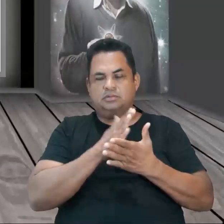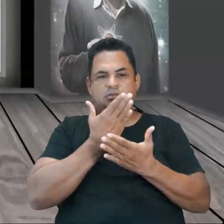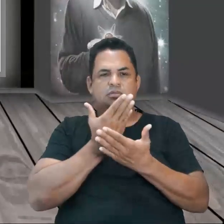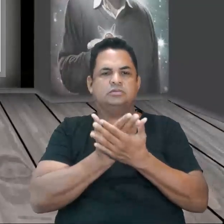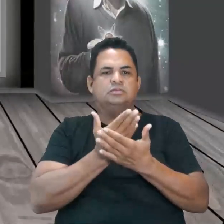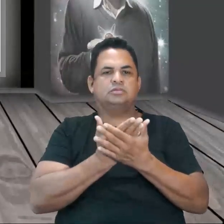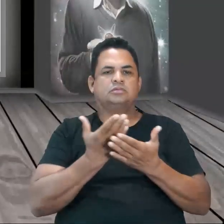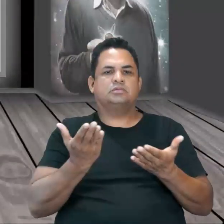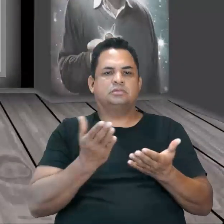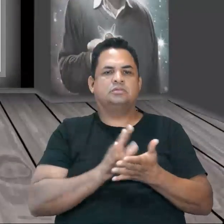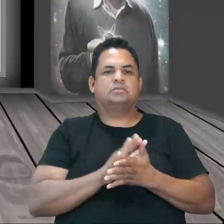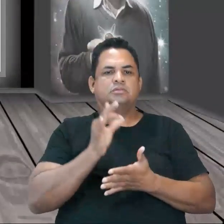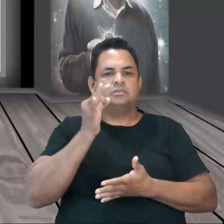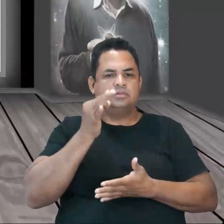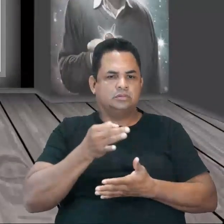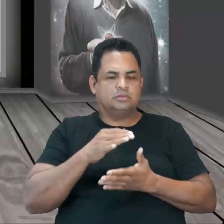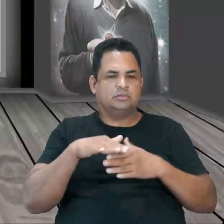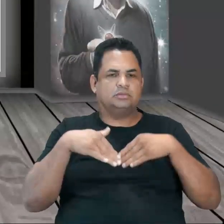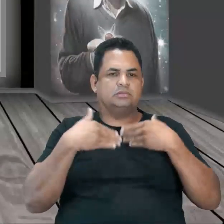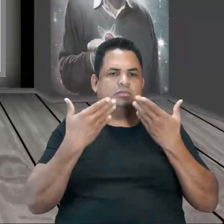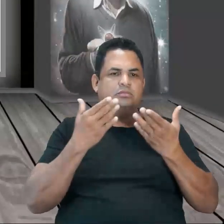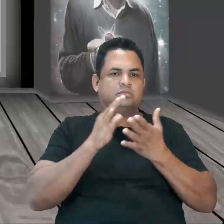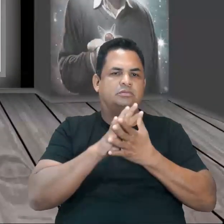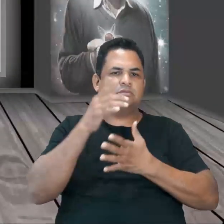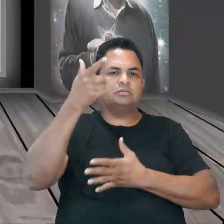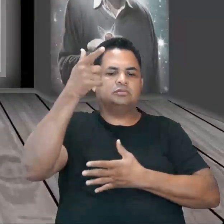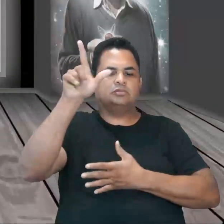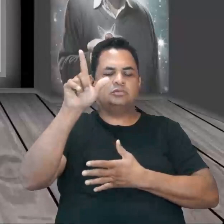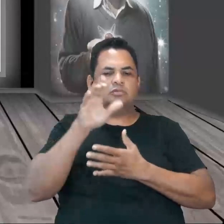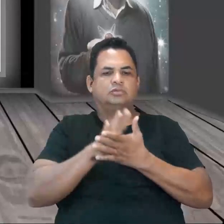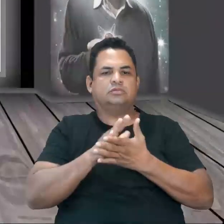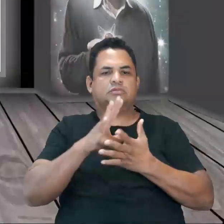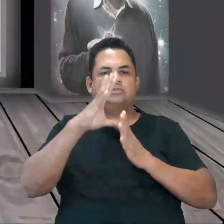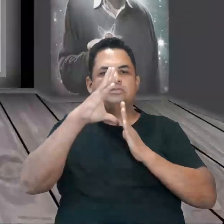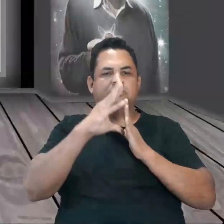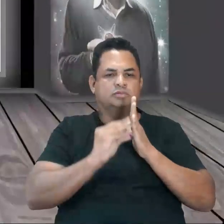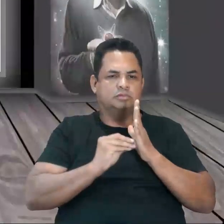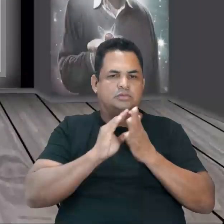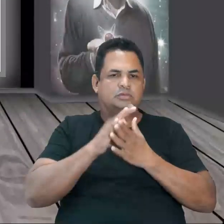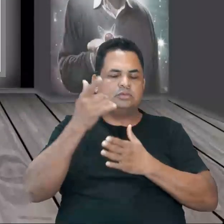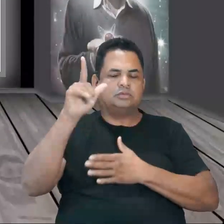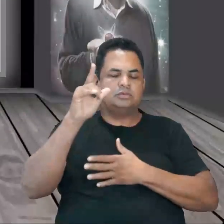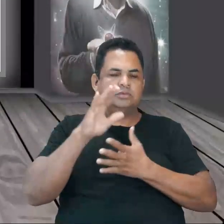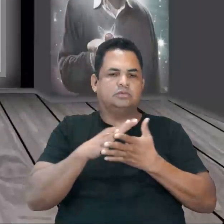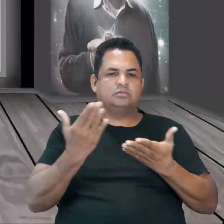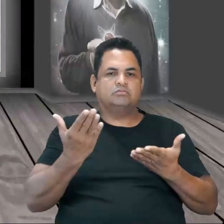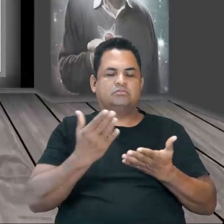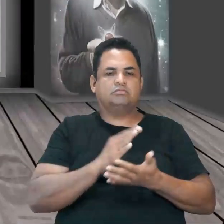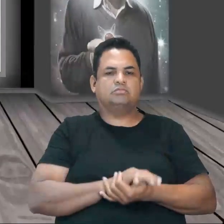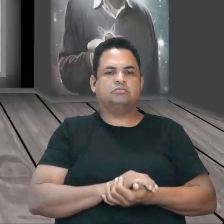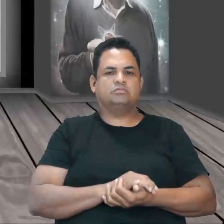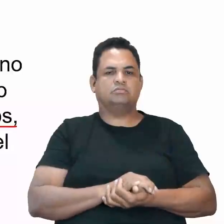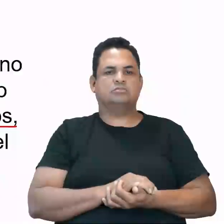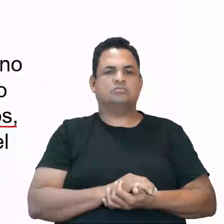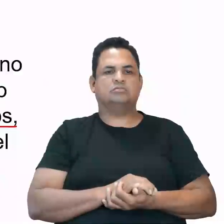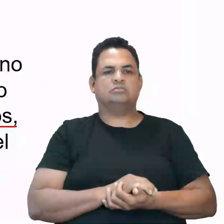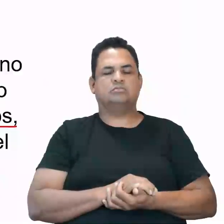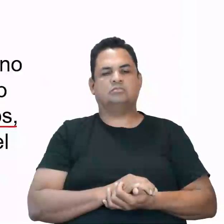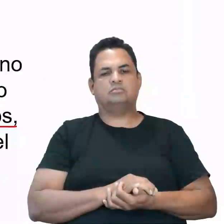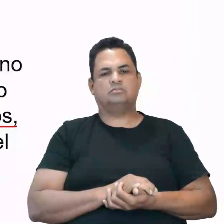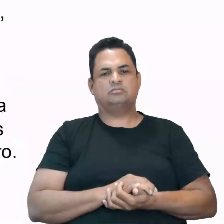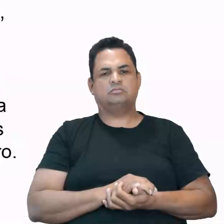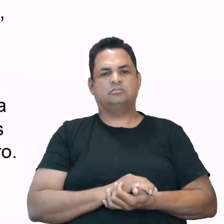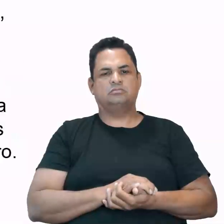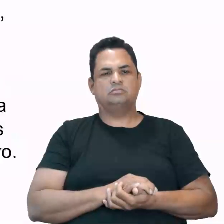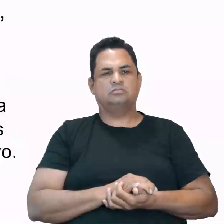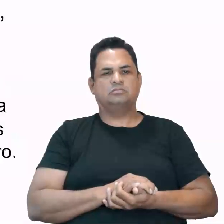não é certo. É certo, quando você for para outro tipo de conteúdo, aí é outra situação. Beleza? Então vamos lá, dando